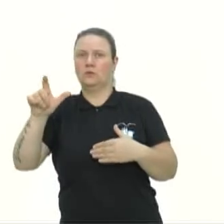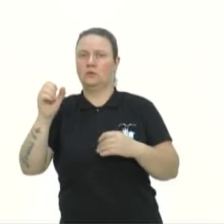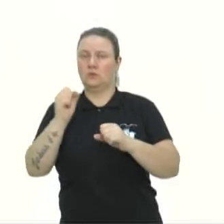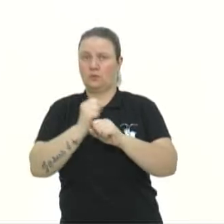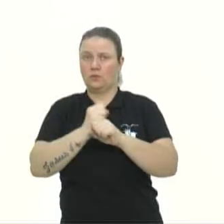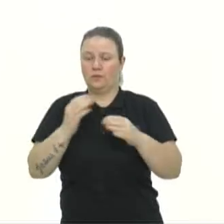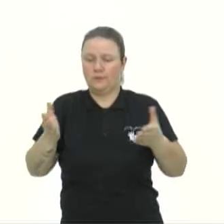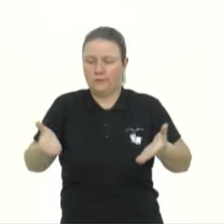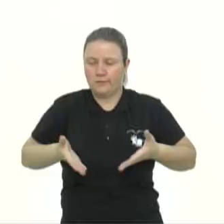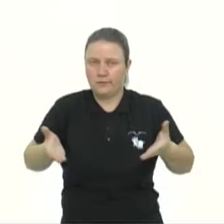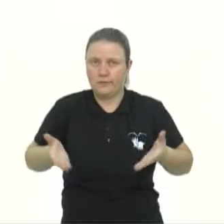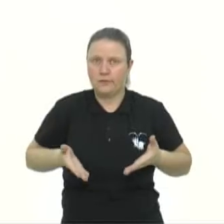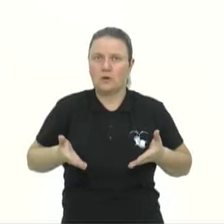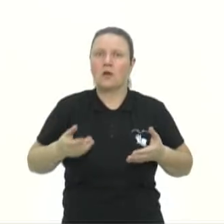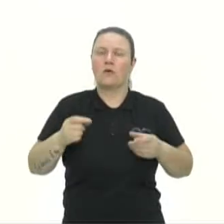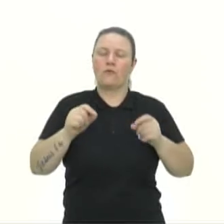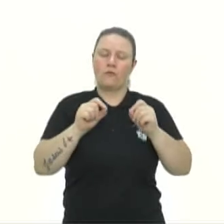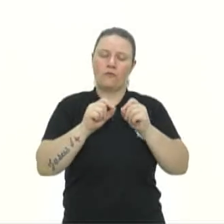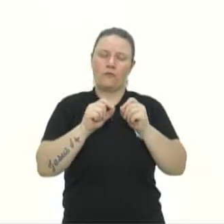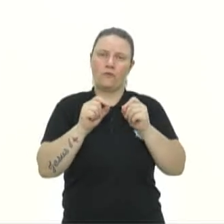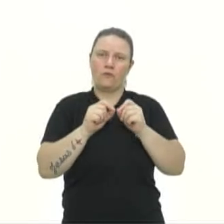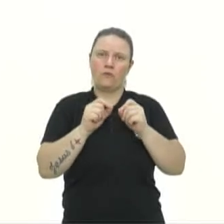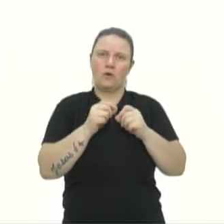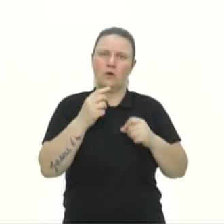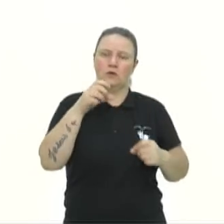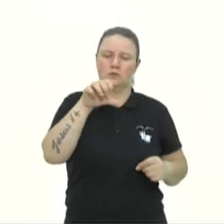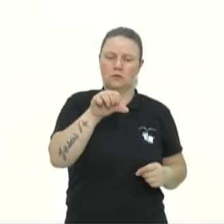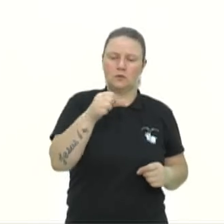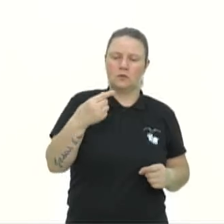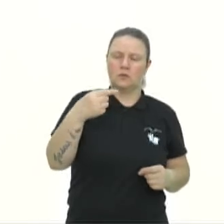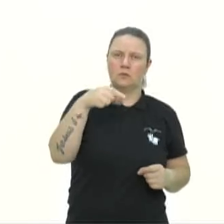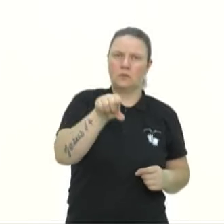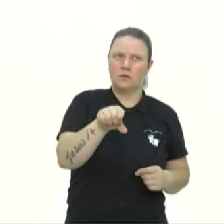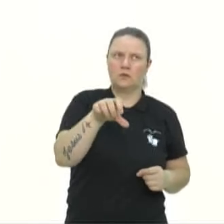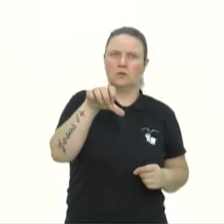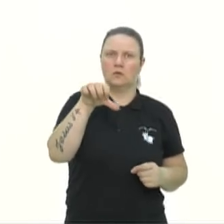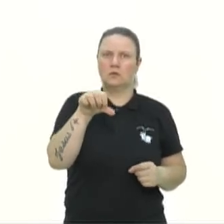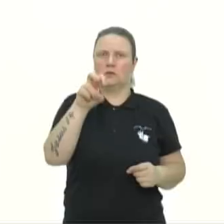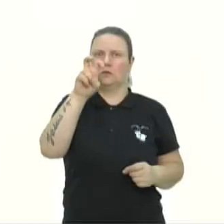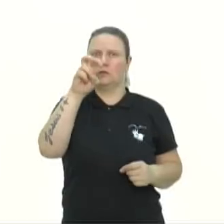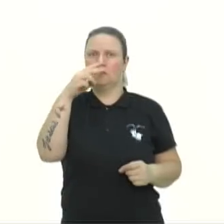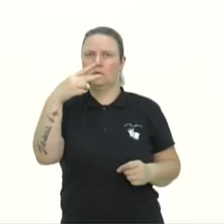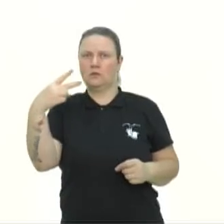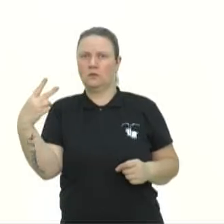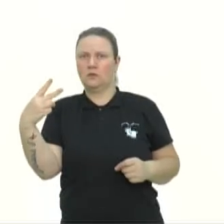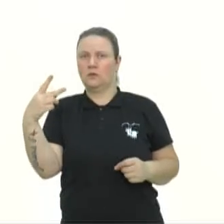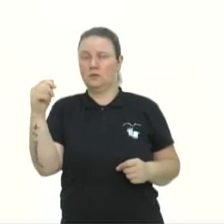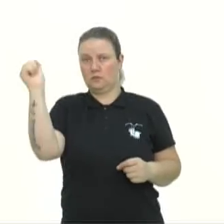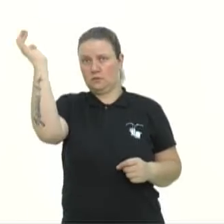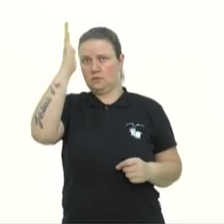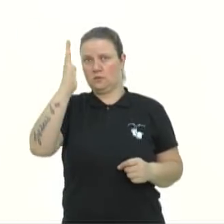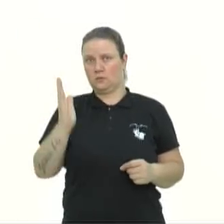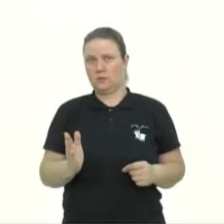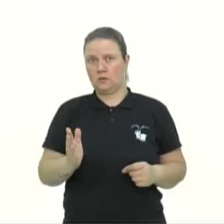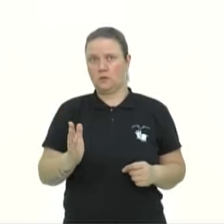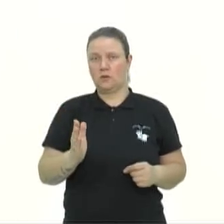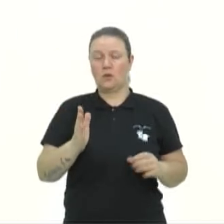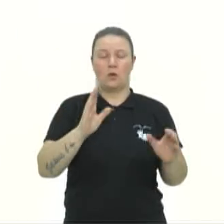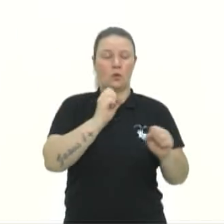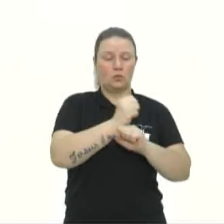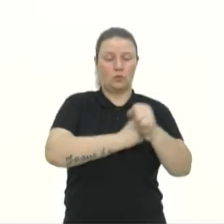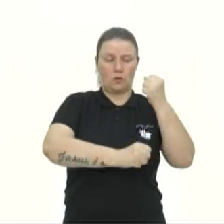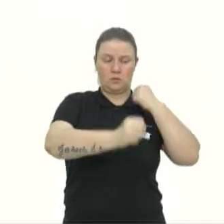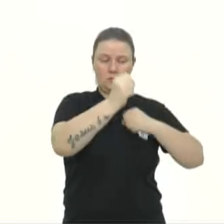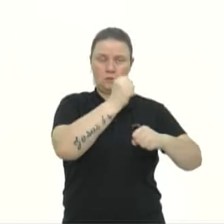feitos 9.952 transplantes no país. no mesmo período do ano